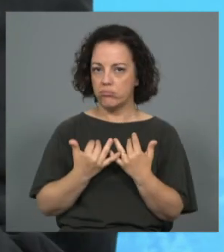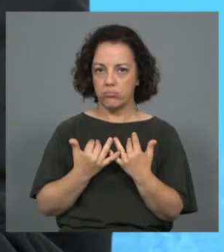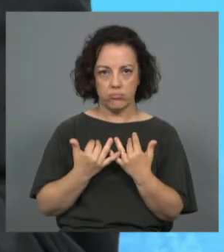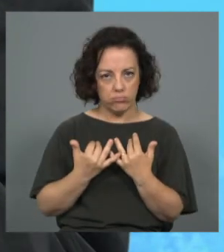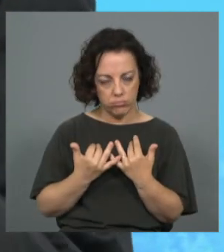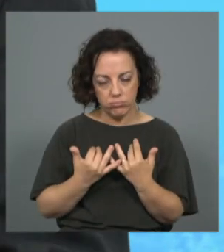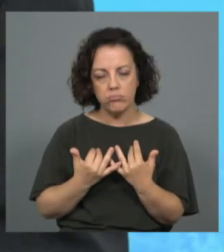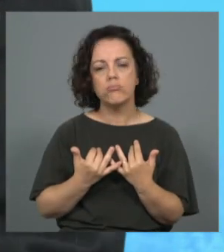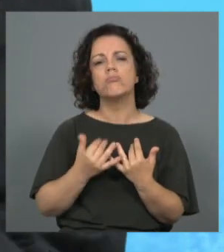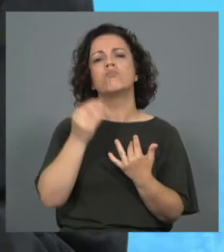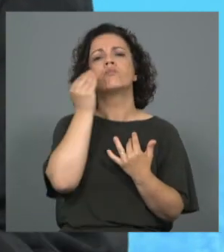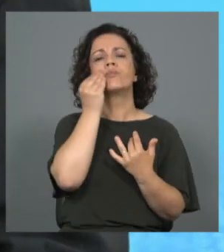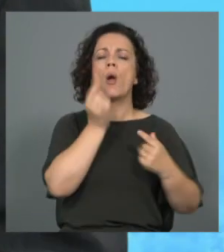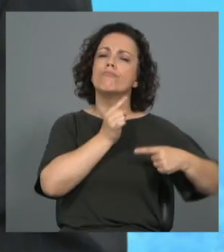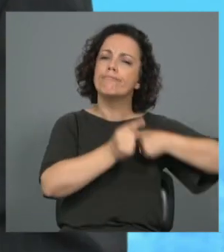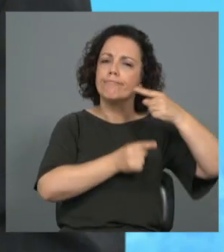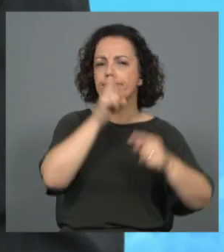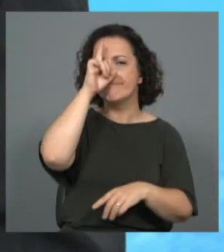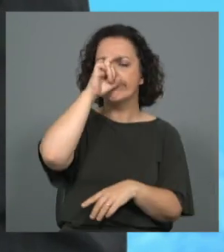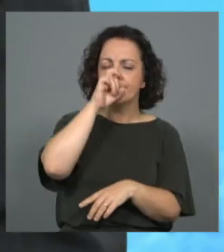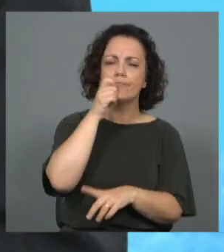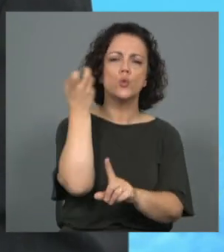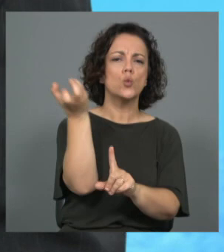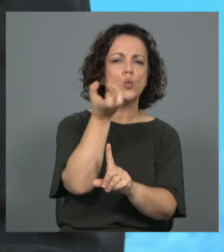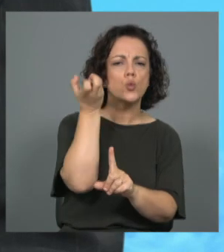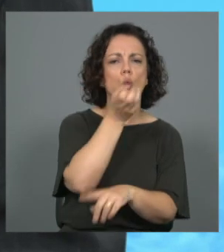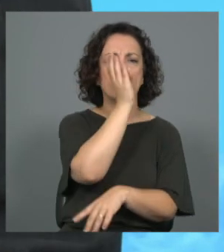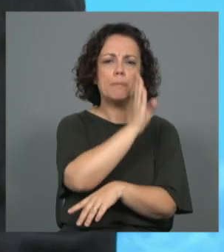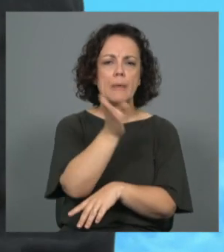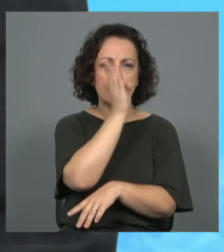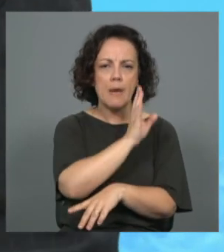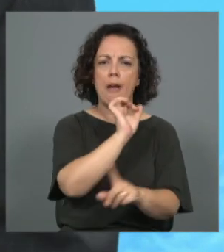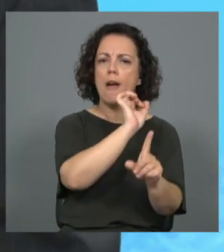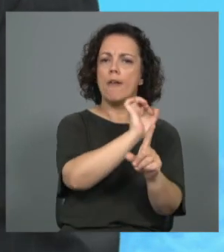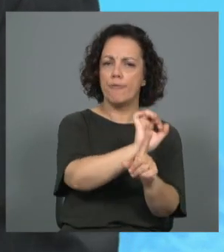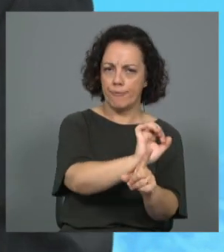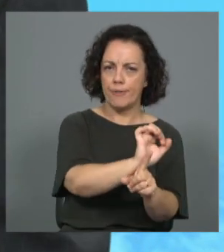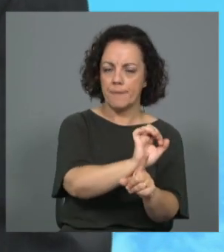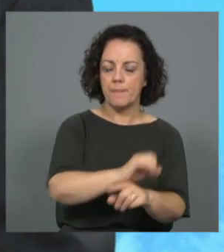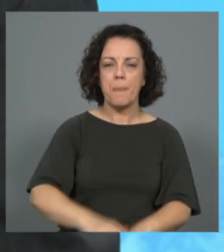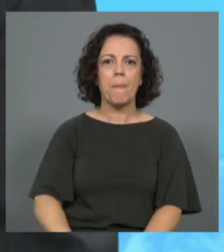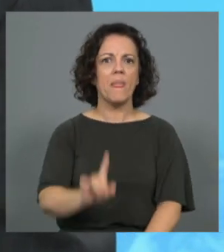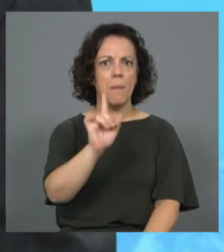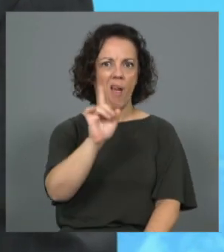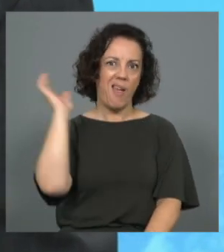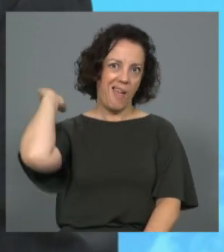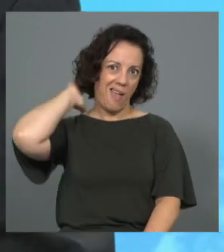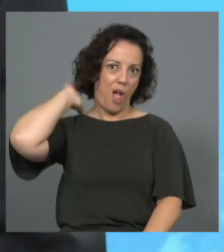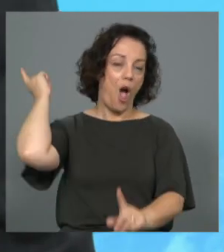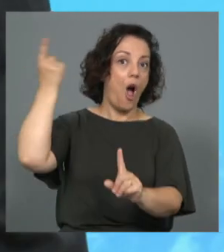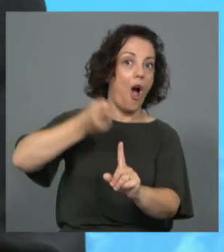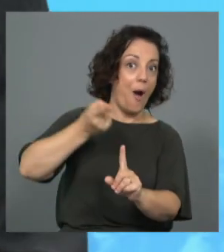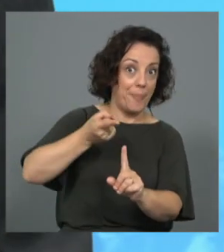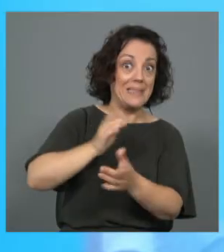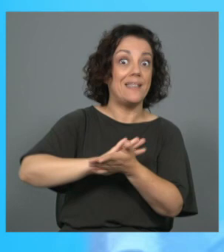tendo os próprios ritos, a própria cultura, e deixamos-nos impregnar pelo Evangelho. Mas deixa aqui algumas obrigações indispensáveis,